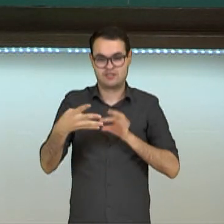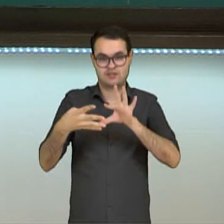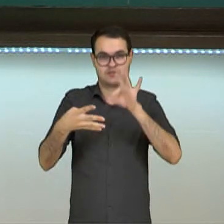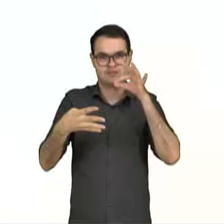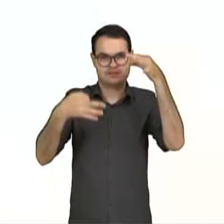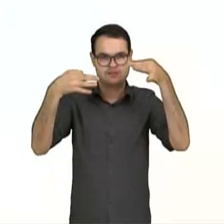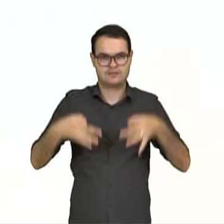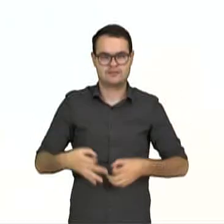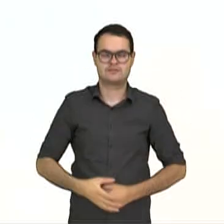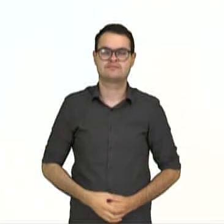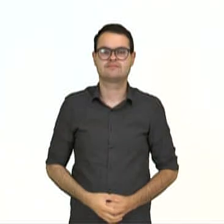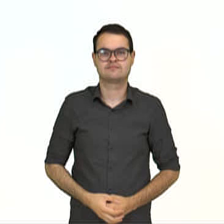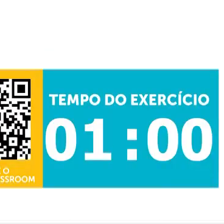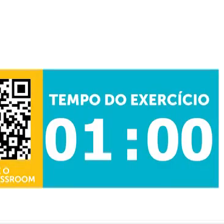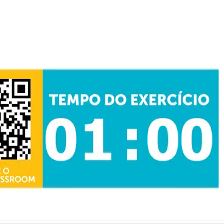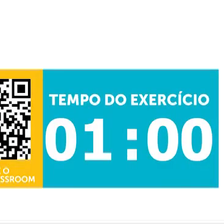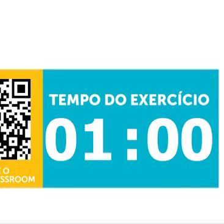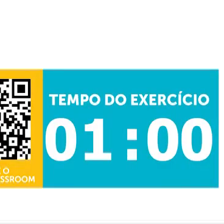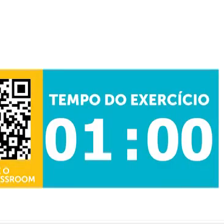correta.